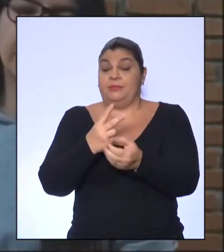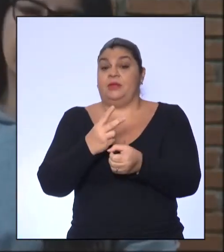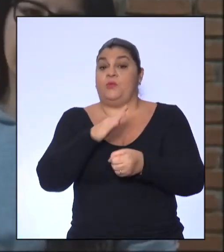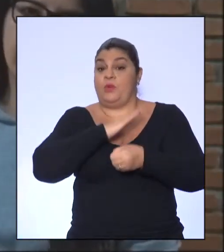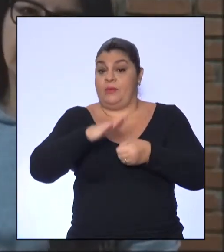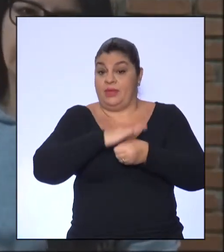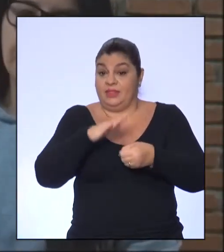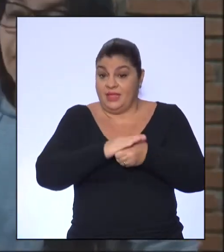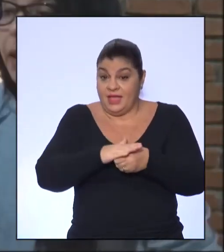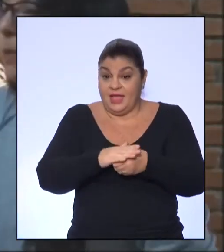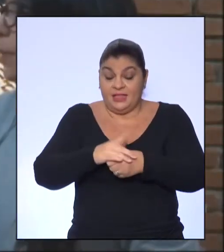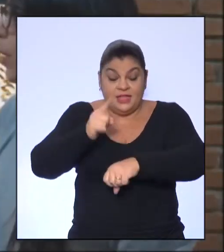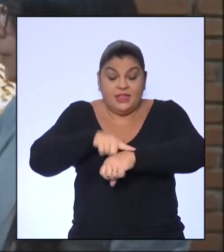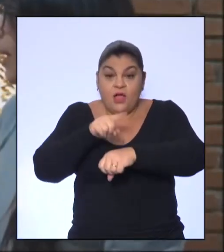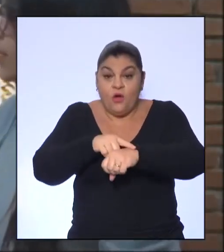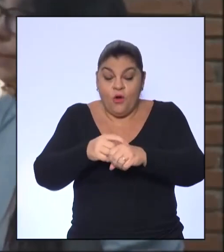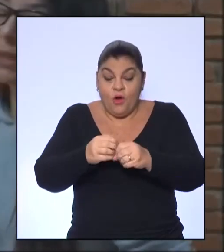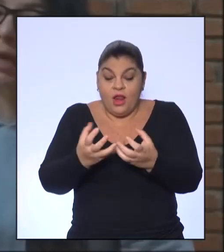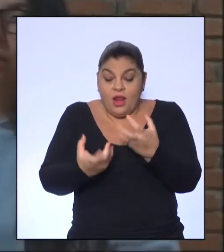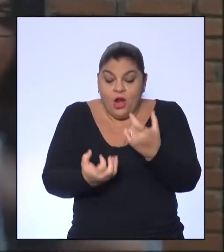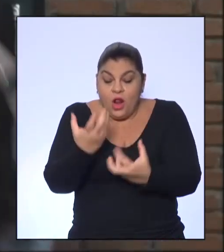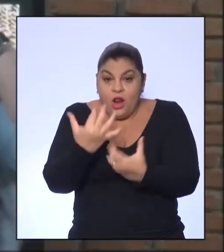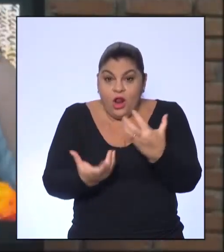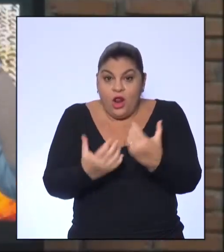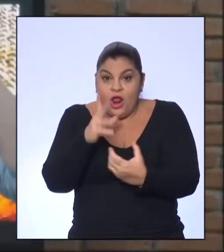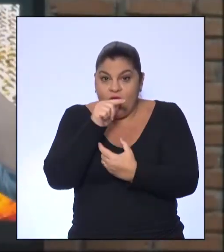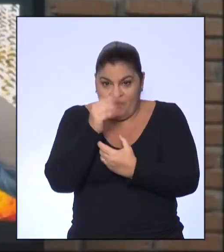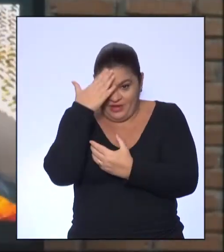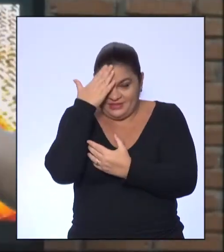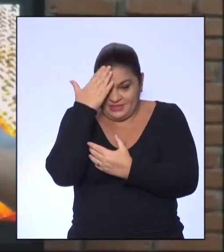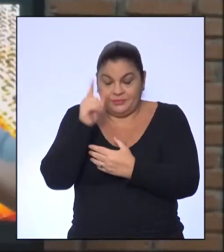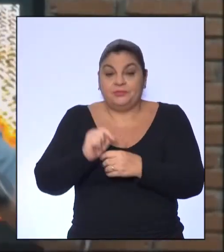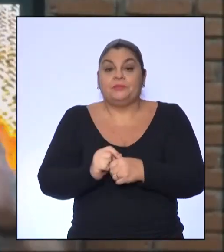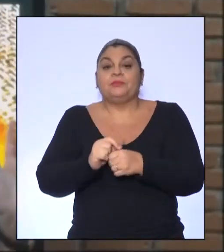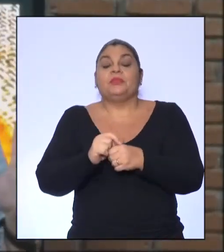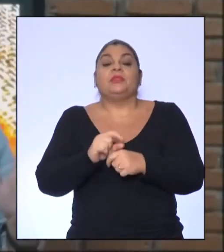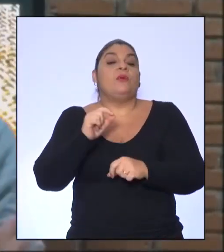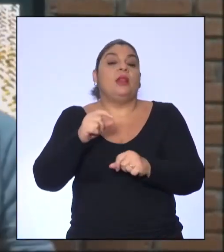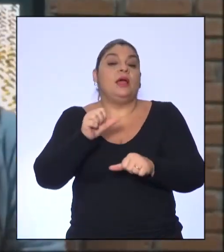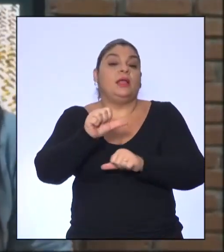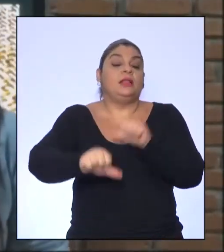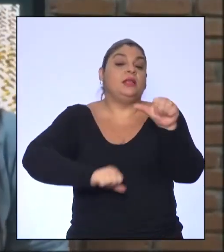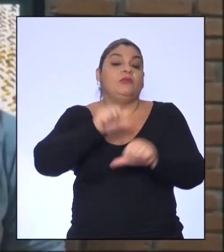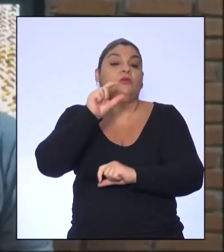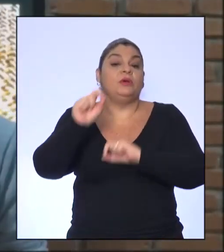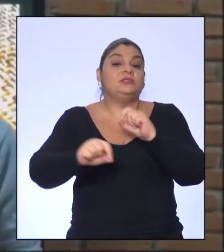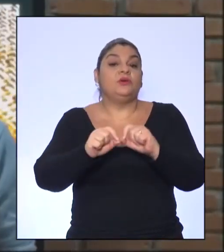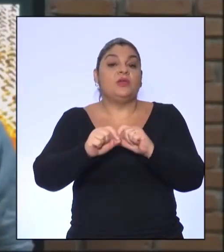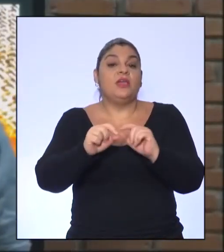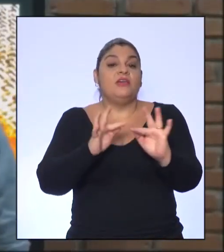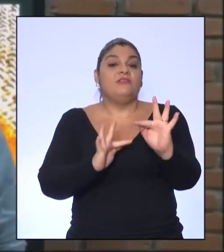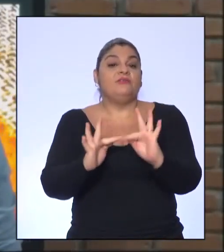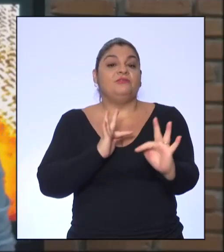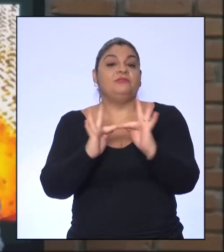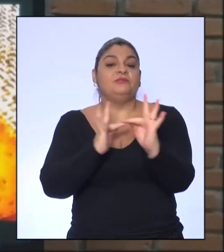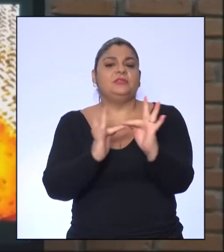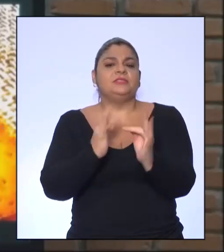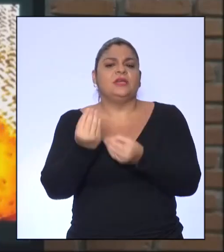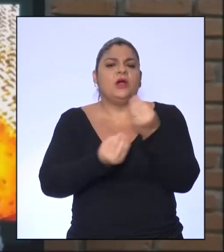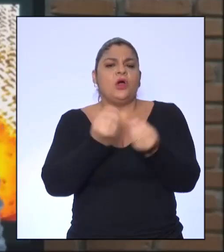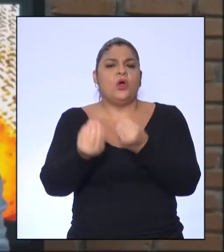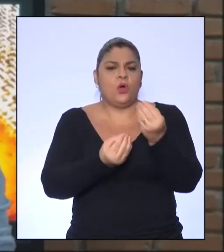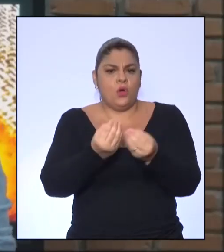lá quando a sua mãe está cozinhando. Primeiro ela pega essa batata e faz uma transformação física. Como, professora? Quando